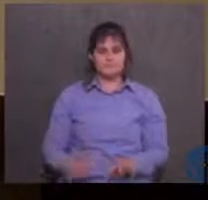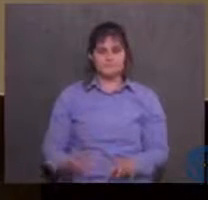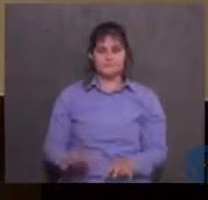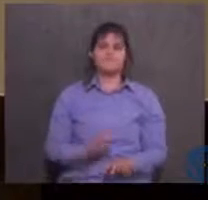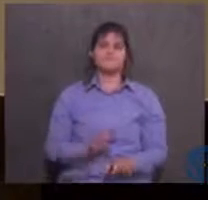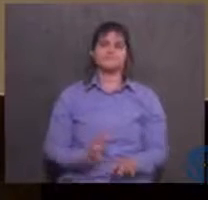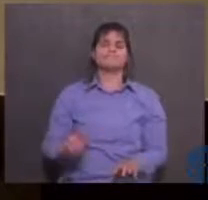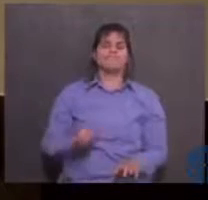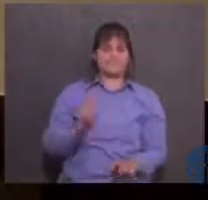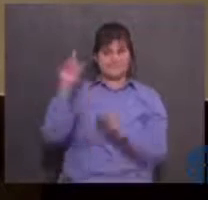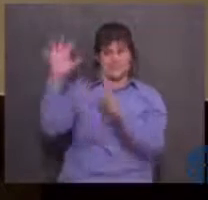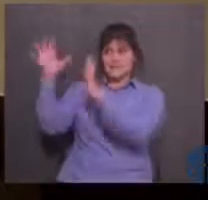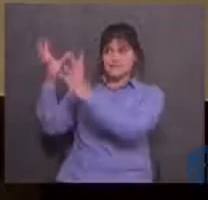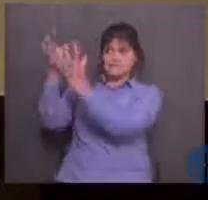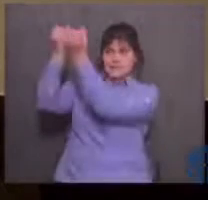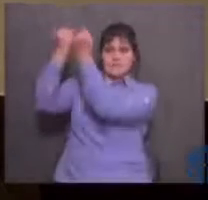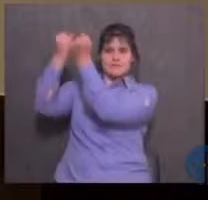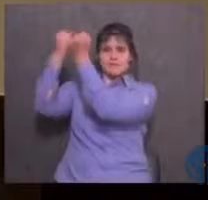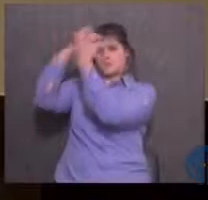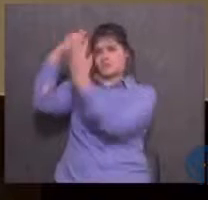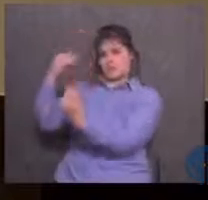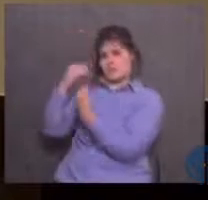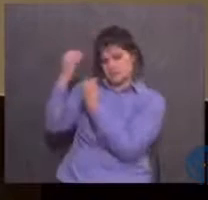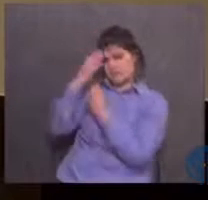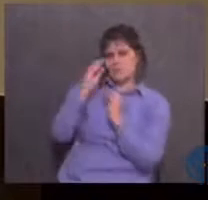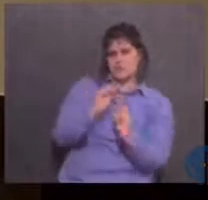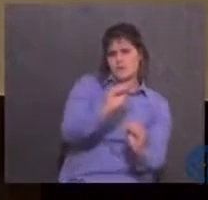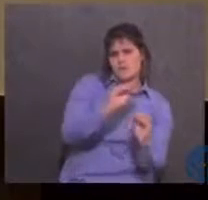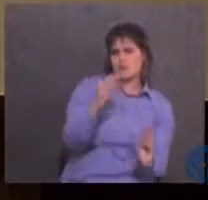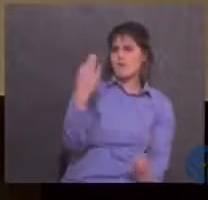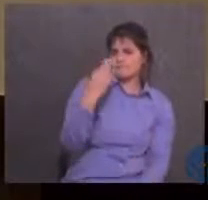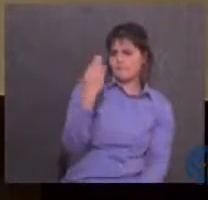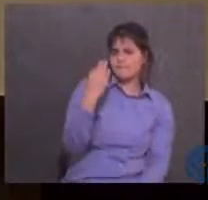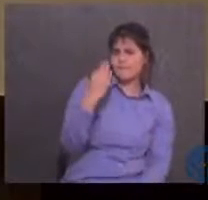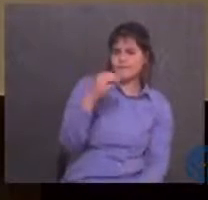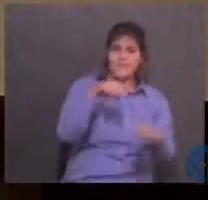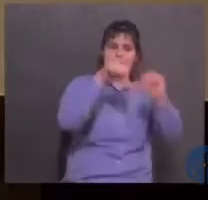Fieis aos ensinamentos do Salvador,